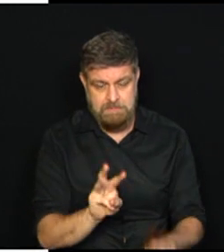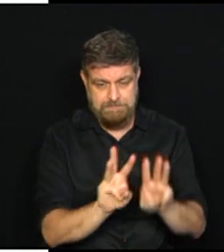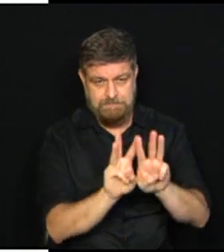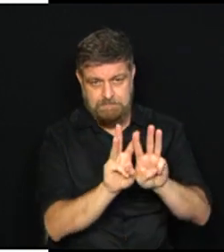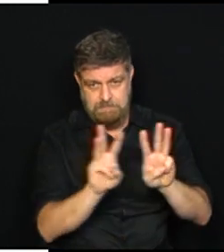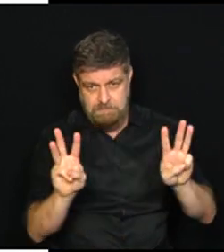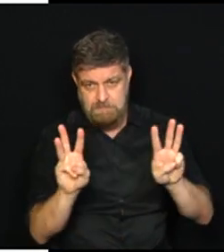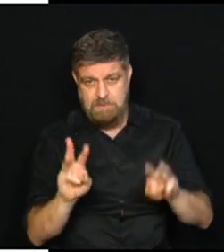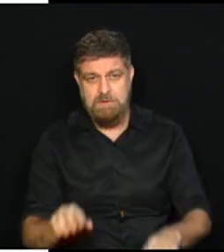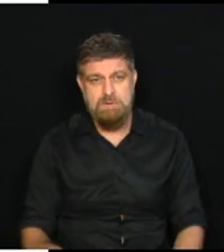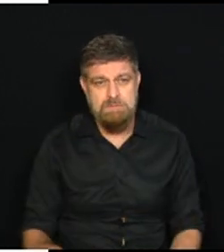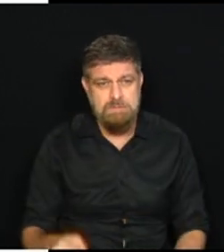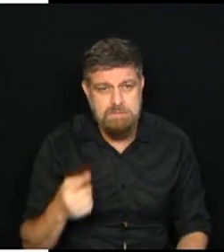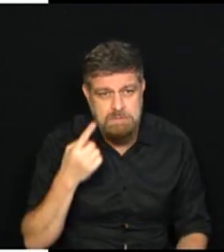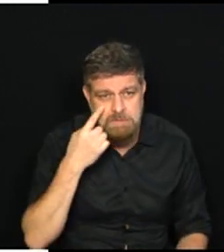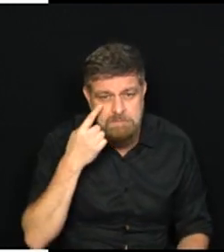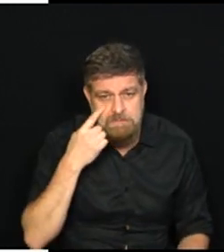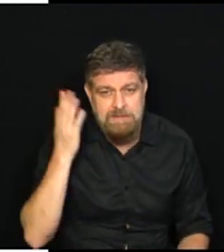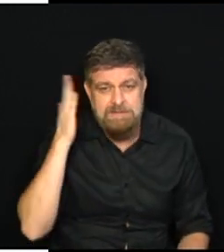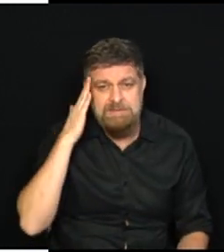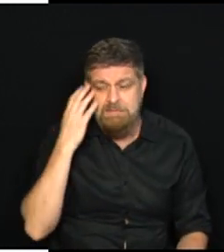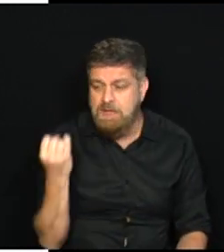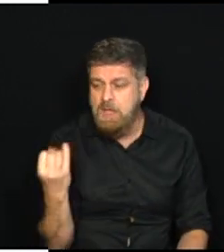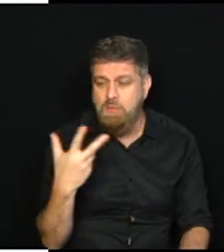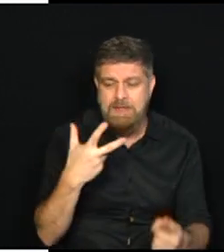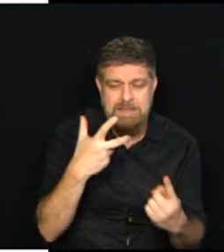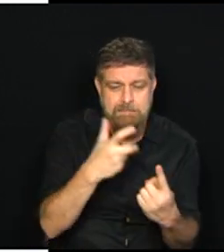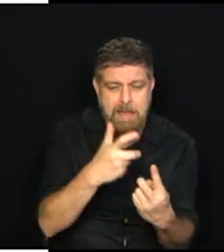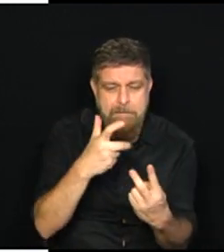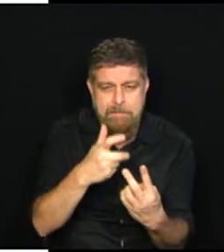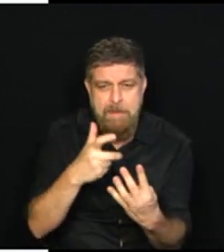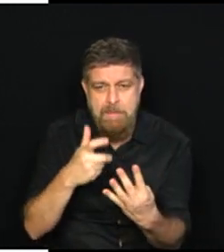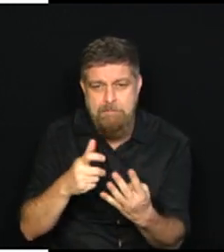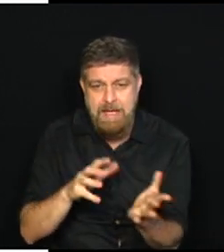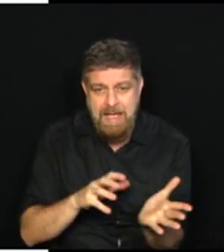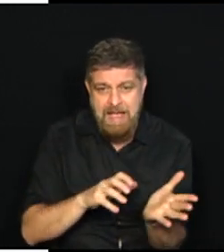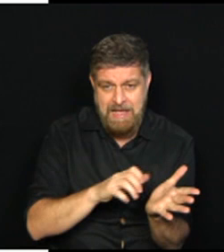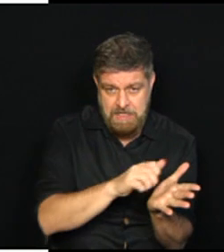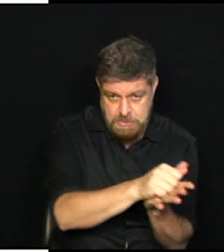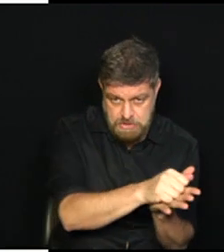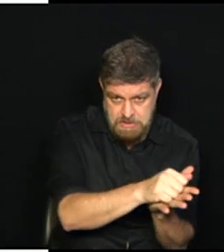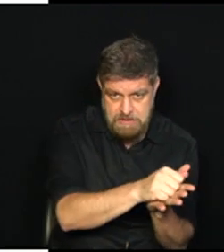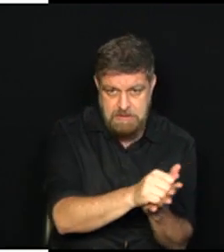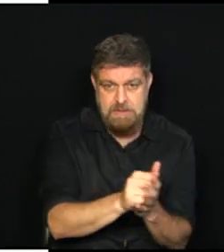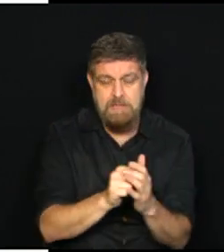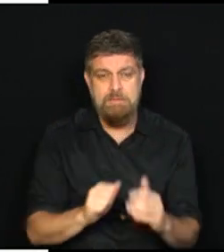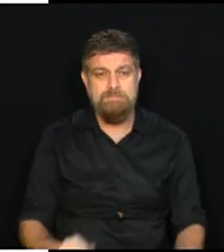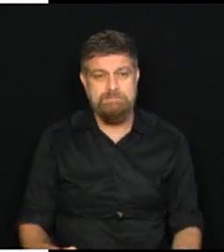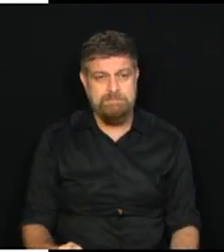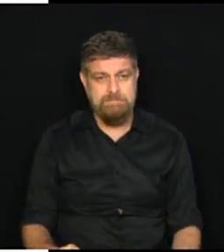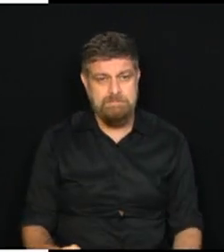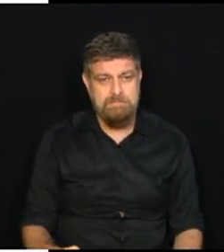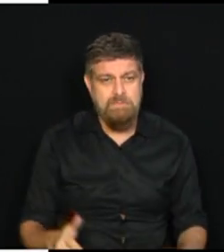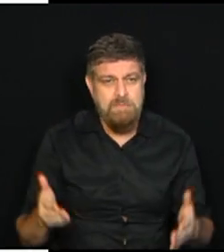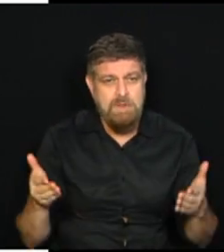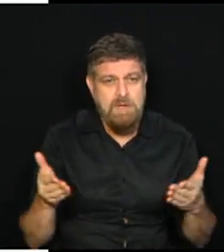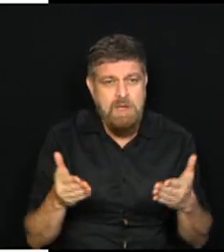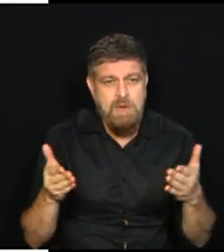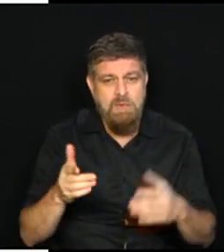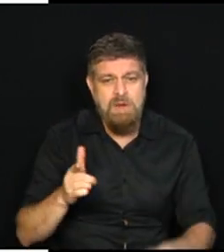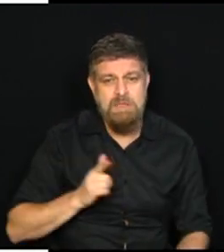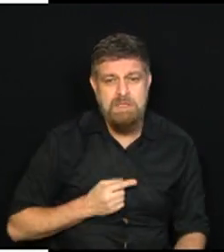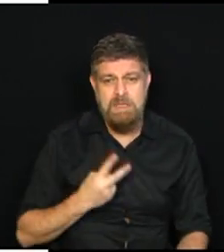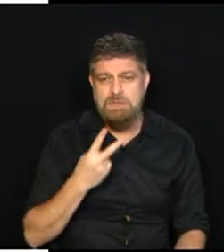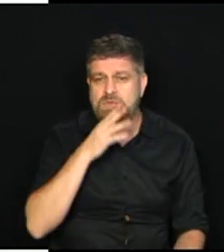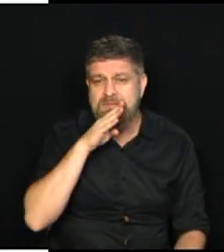que dá para saber sobre as vacinas, agendar, fazer o pré-cadastro. Agora, às 14